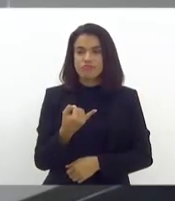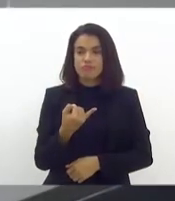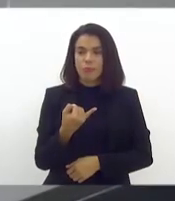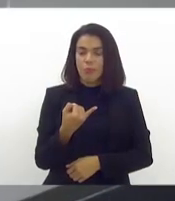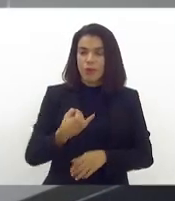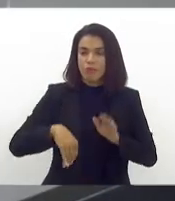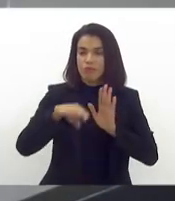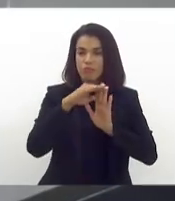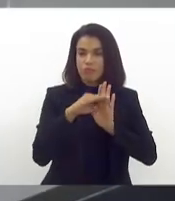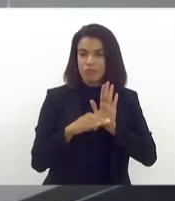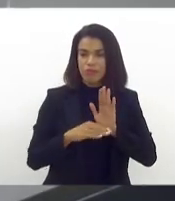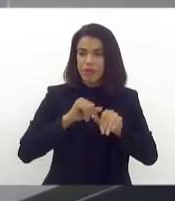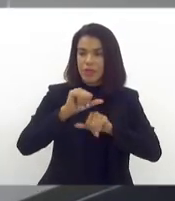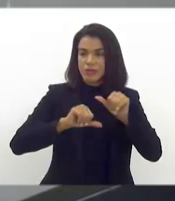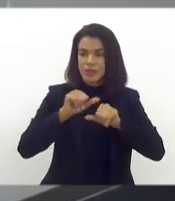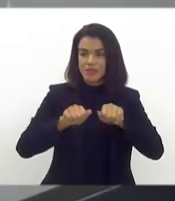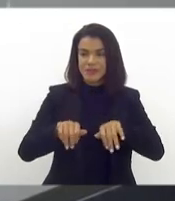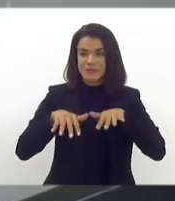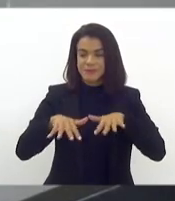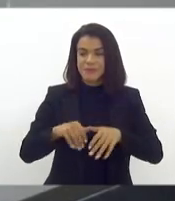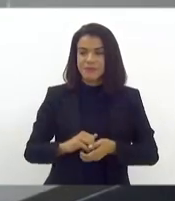lista das alterações de plenário.